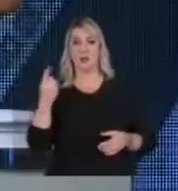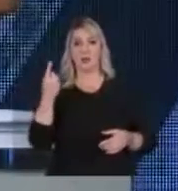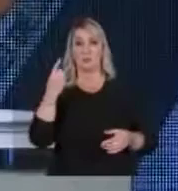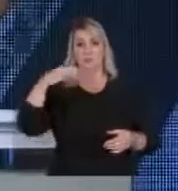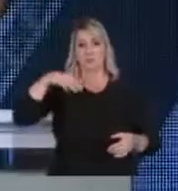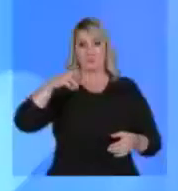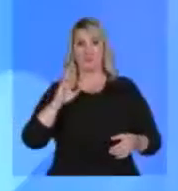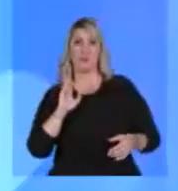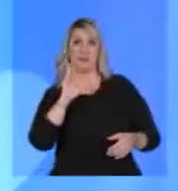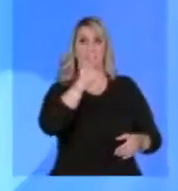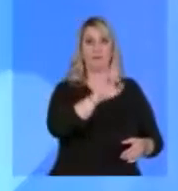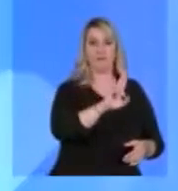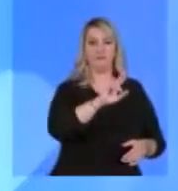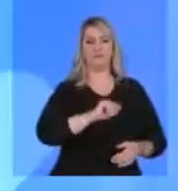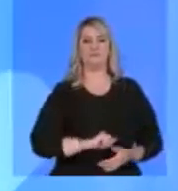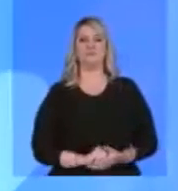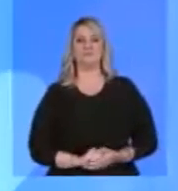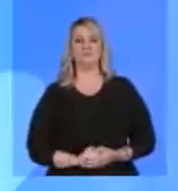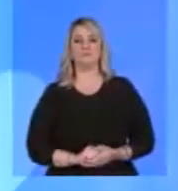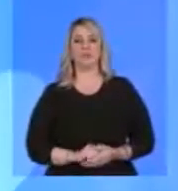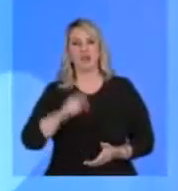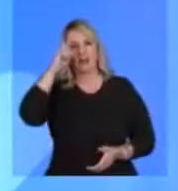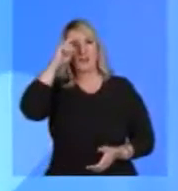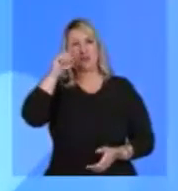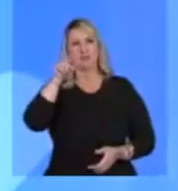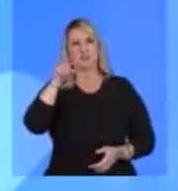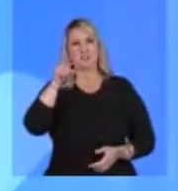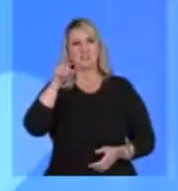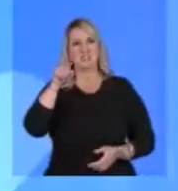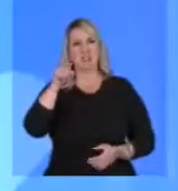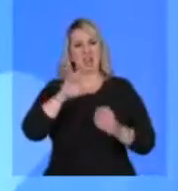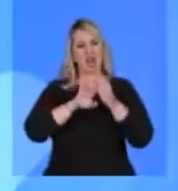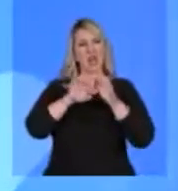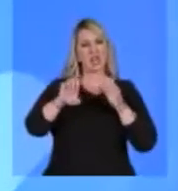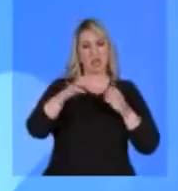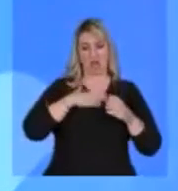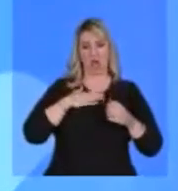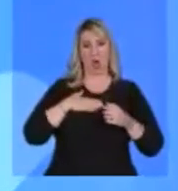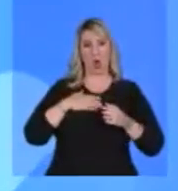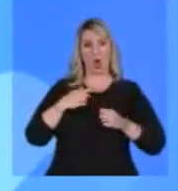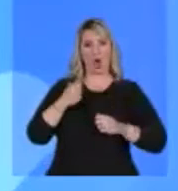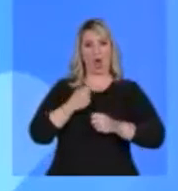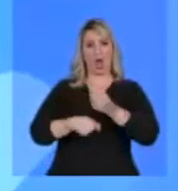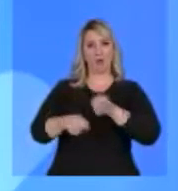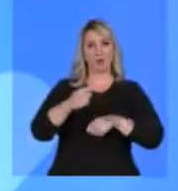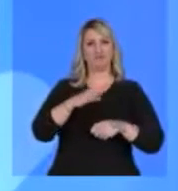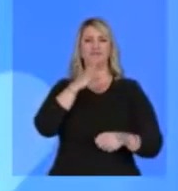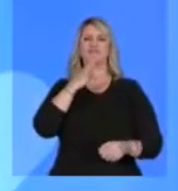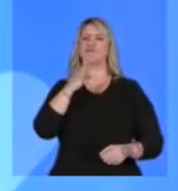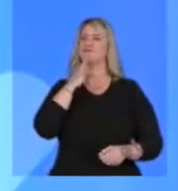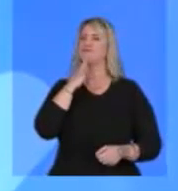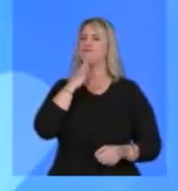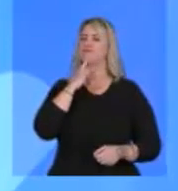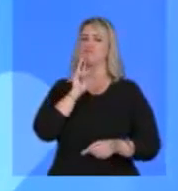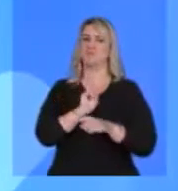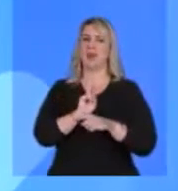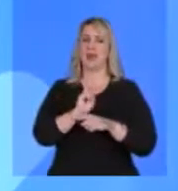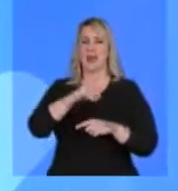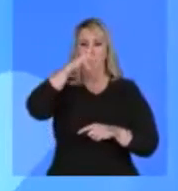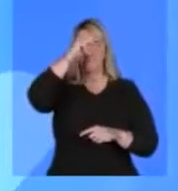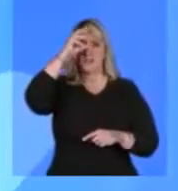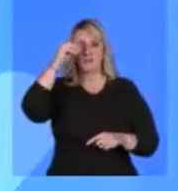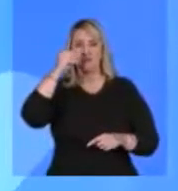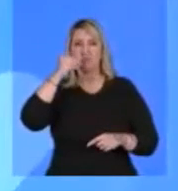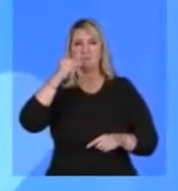tréplica crivella voss economista você e engenheiros o economista com isso bem de gestão da prefeitura foi a